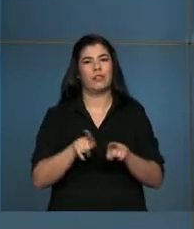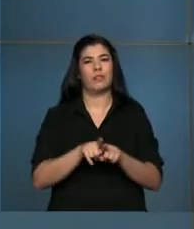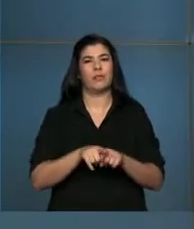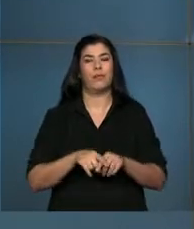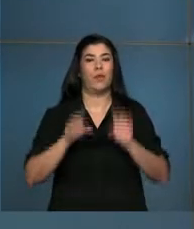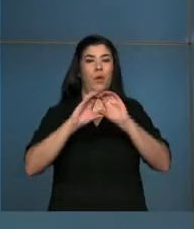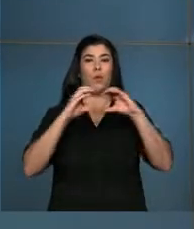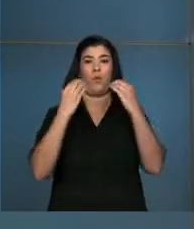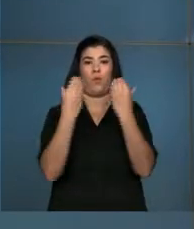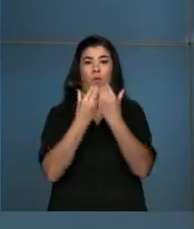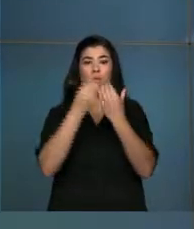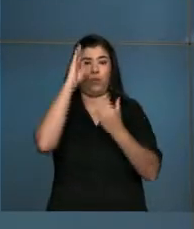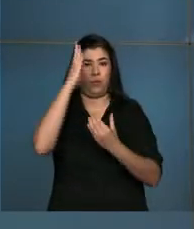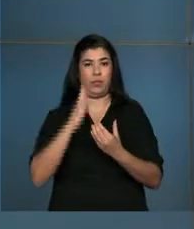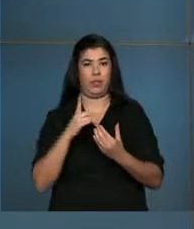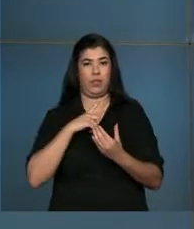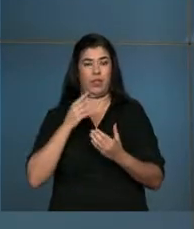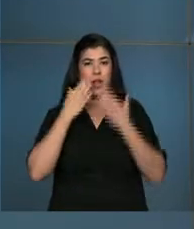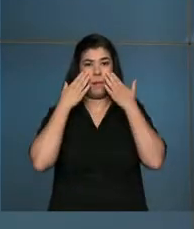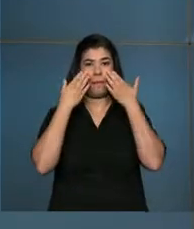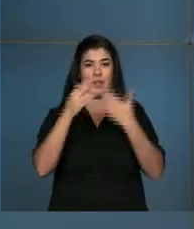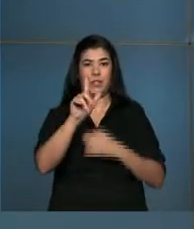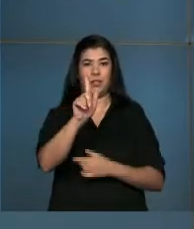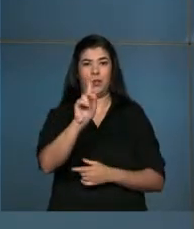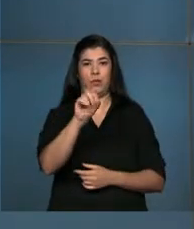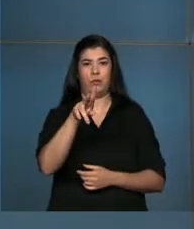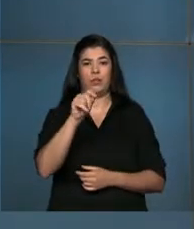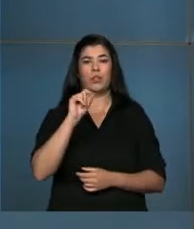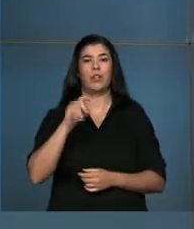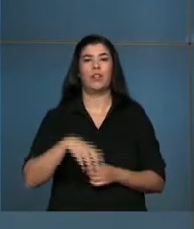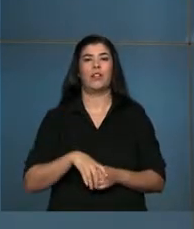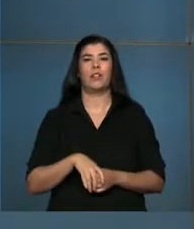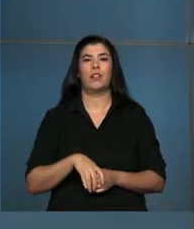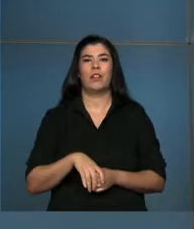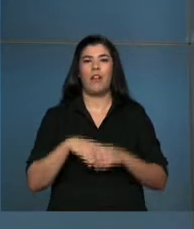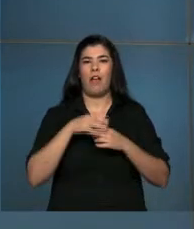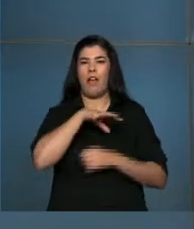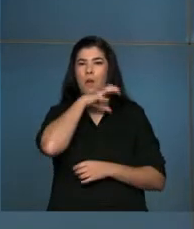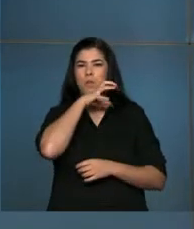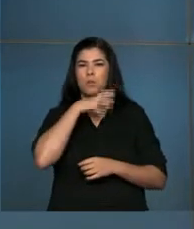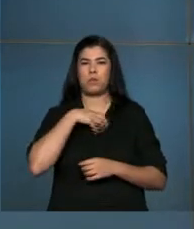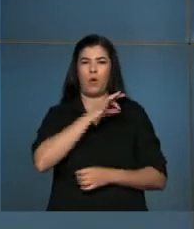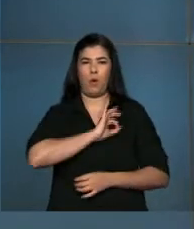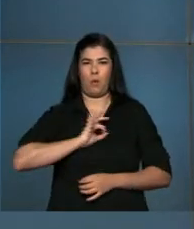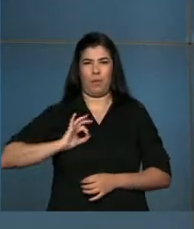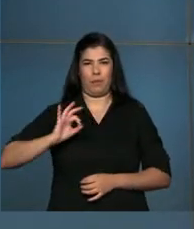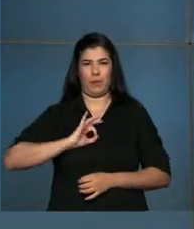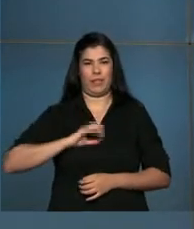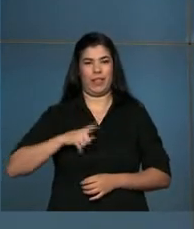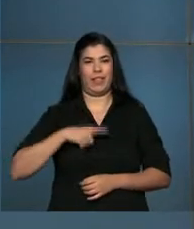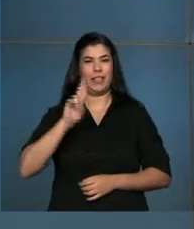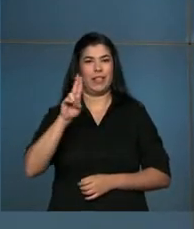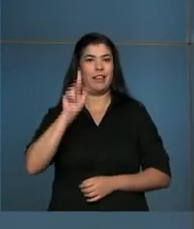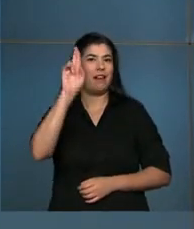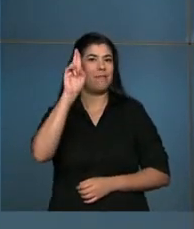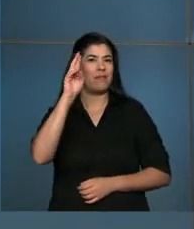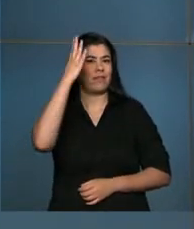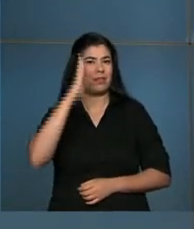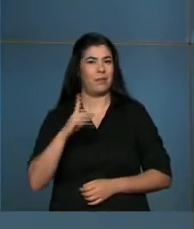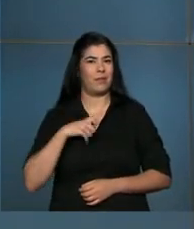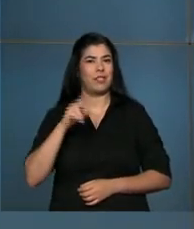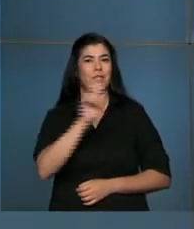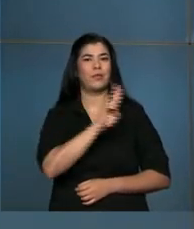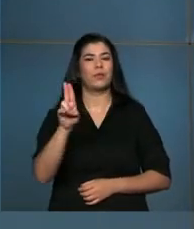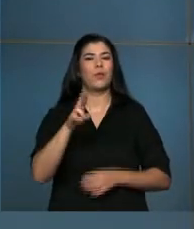do Brasil aproveitou para apresentar Ginga, uma onça pintada que será o mascote do time Brasil, como é chamada a equipe brasileira